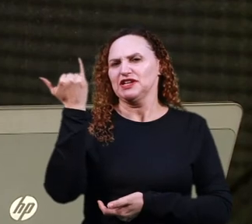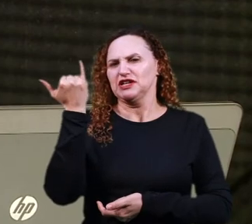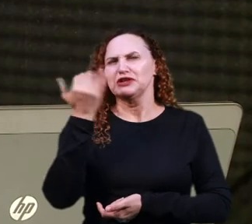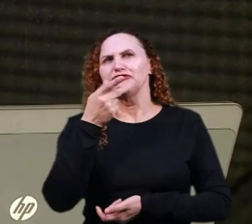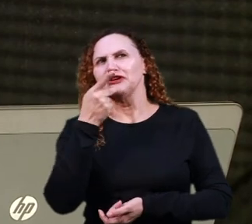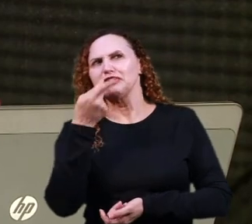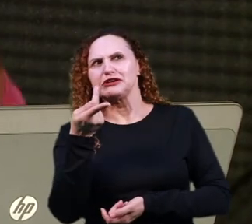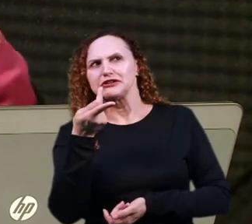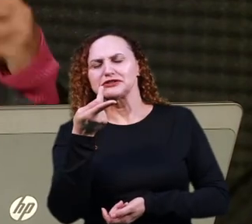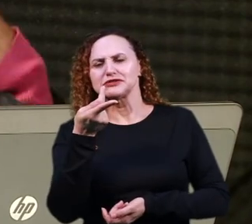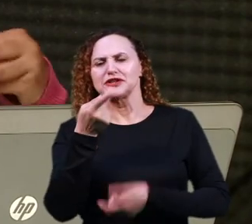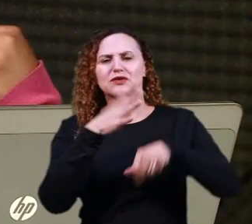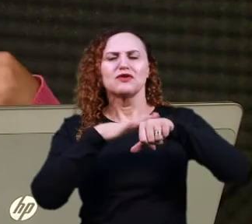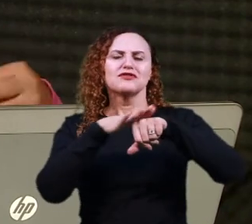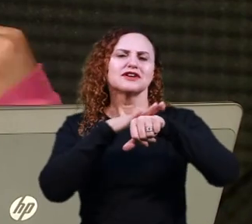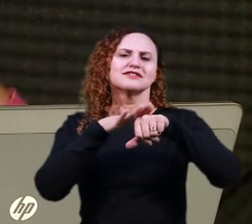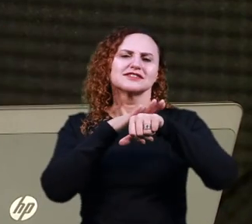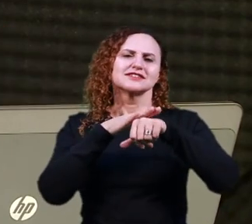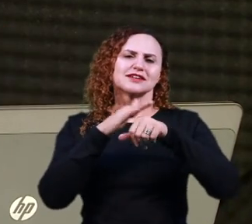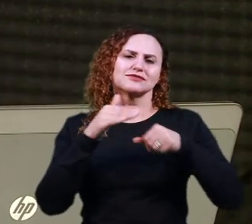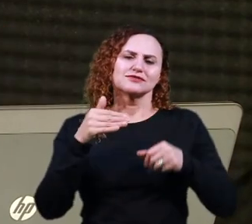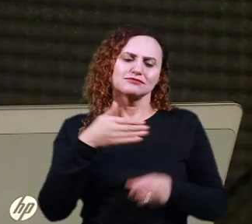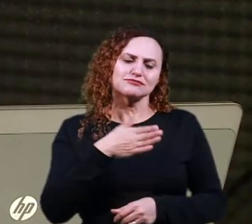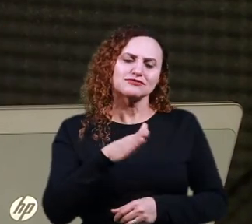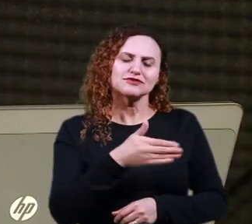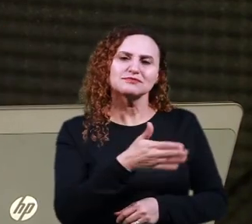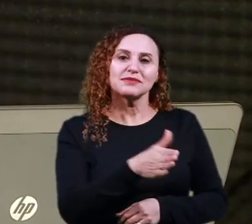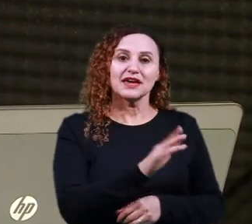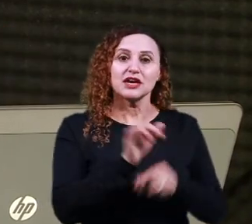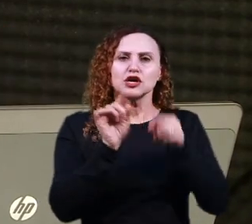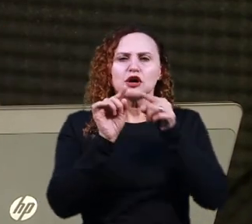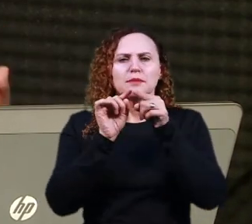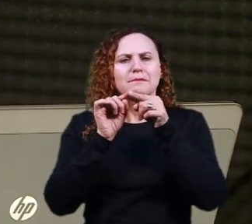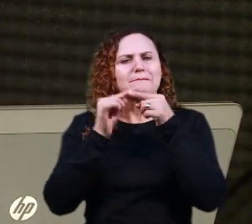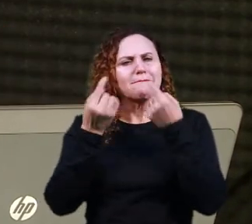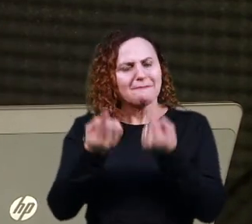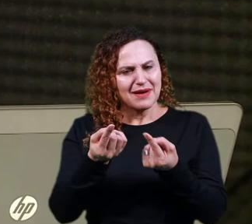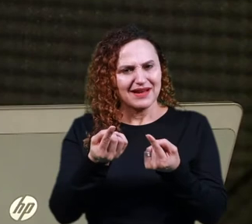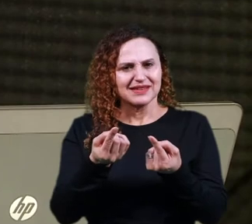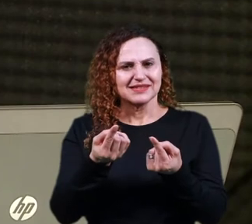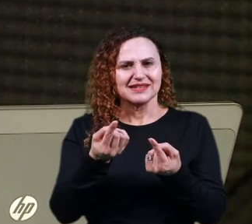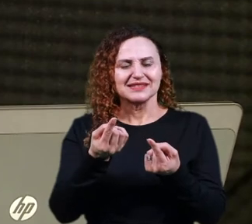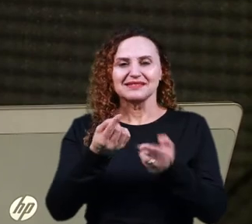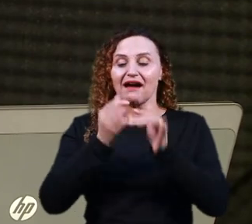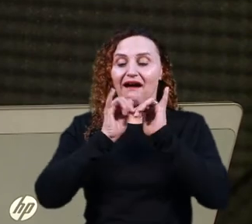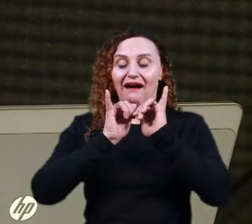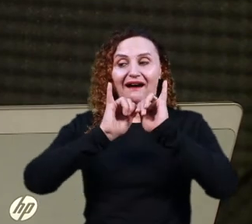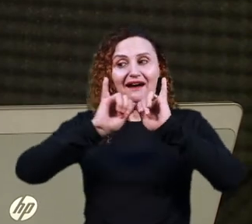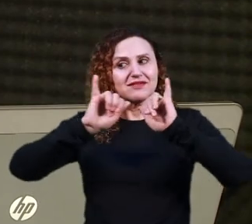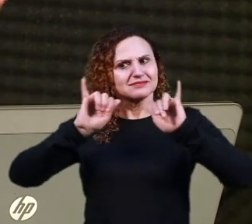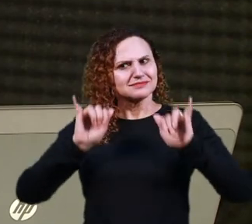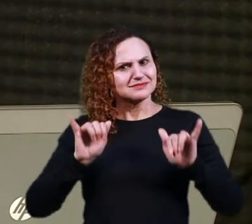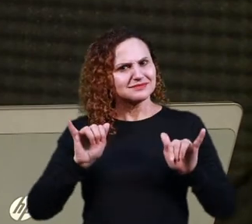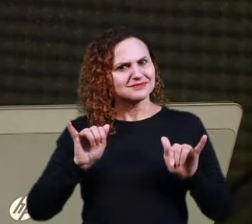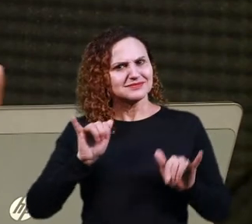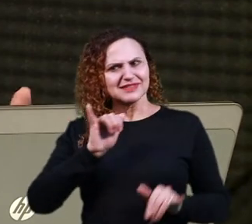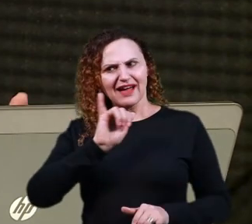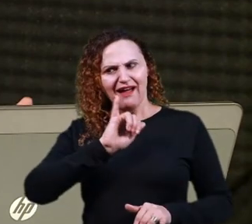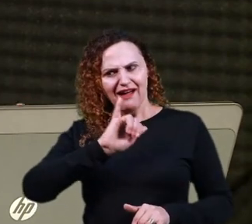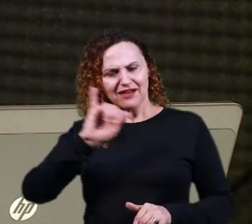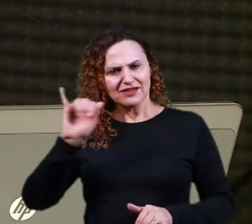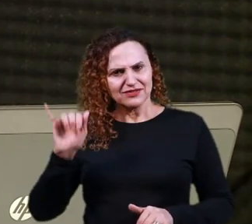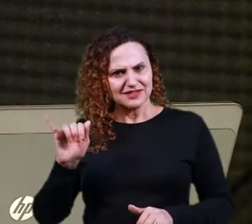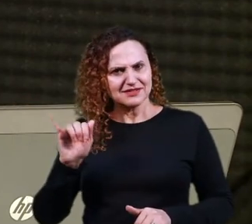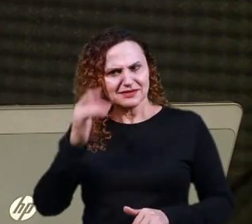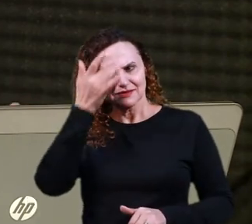falando com os peixes tá dando aí um recadinho para as pessoas então ele diz alguma coisa e ele diz olha